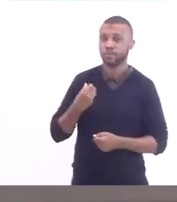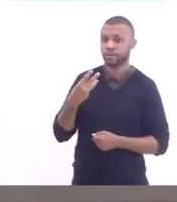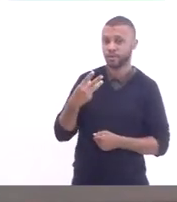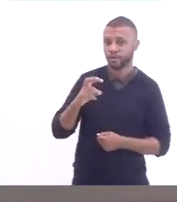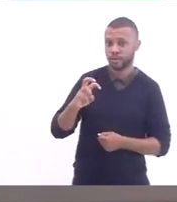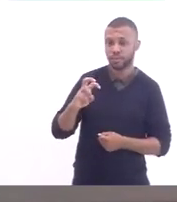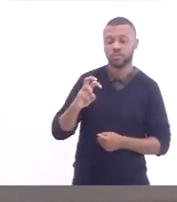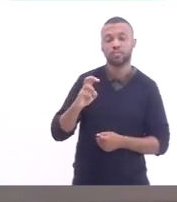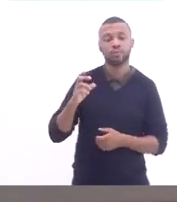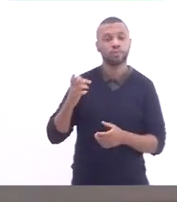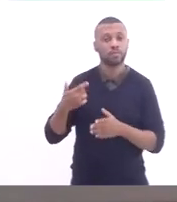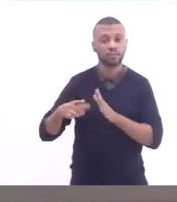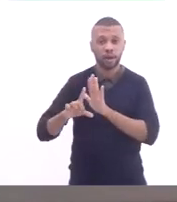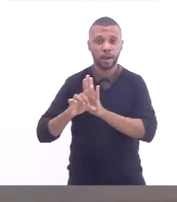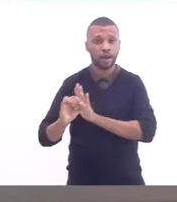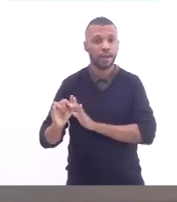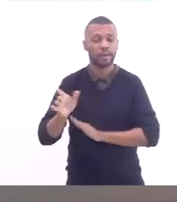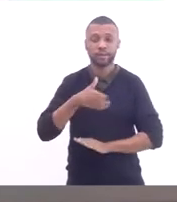Lei Estadual